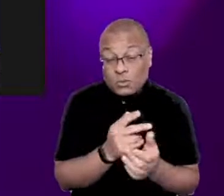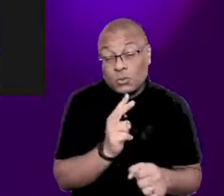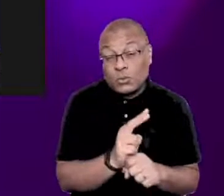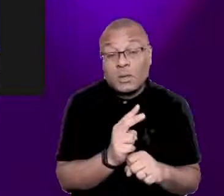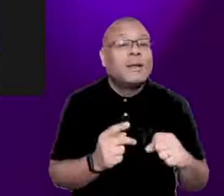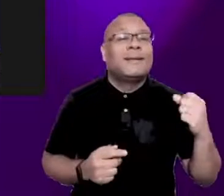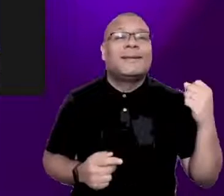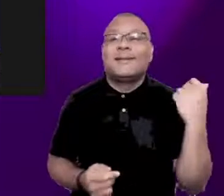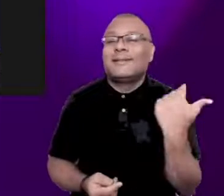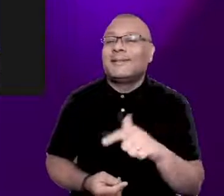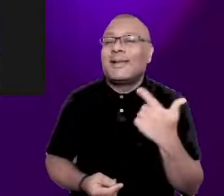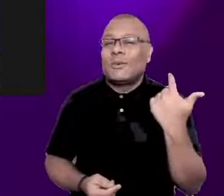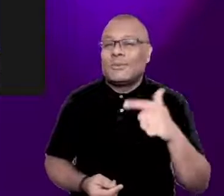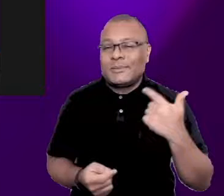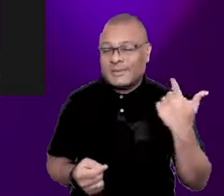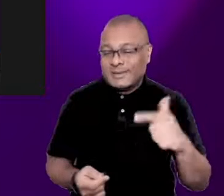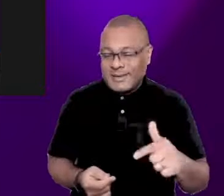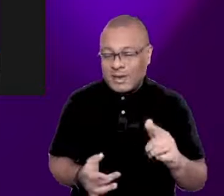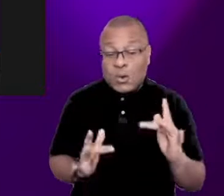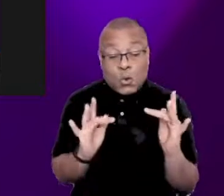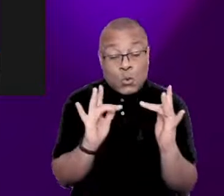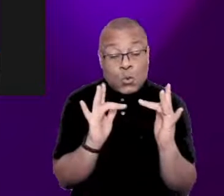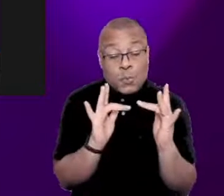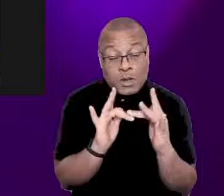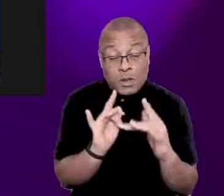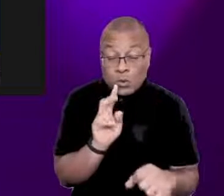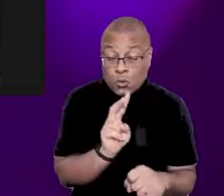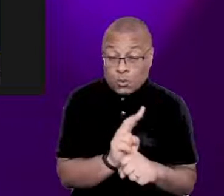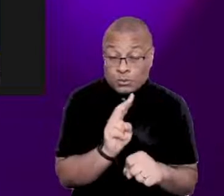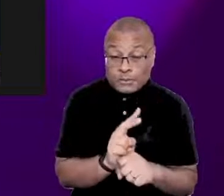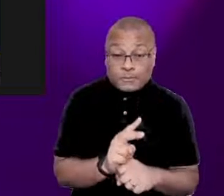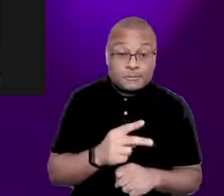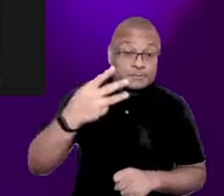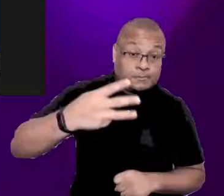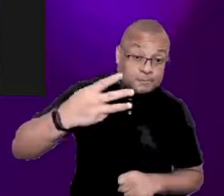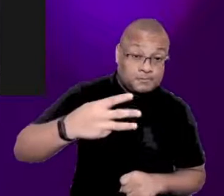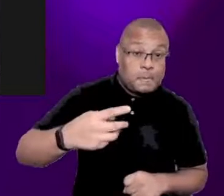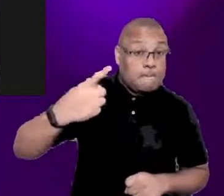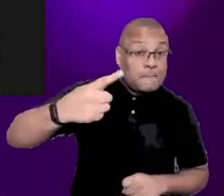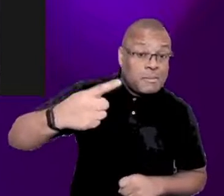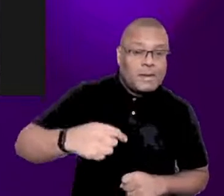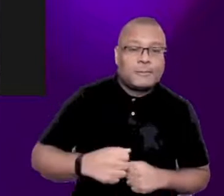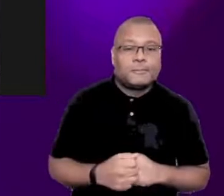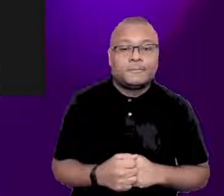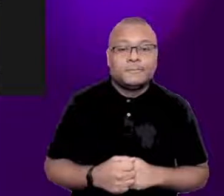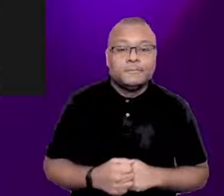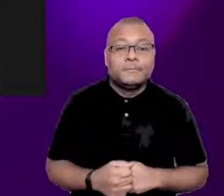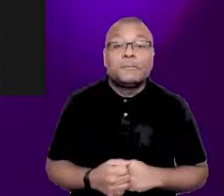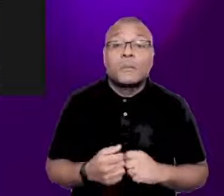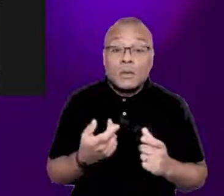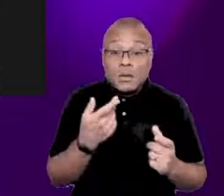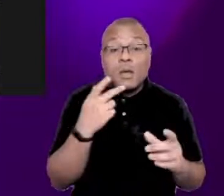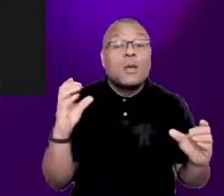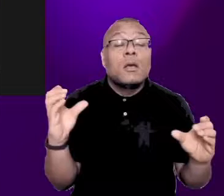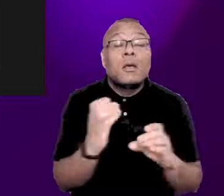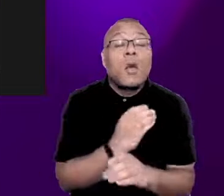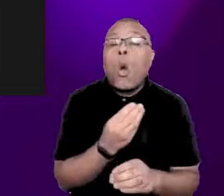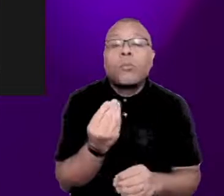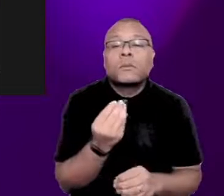tem, em geral, uma conexão entre o cuidado terciário e o cuidado primário, e isso se resolve quando a